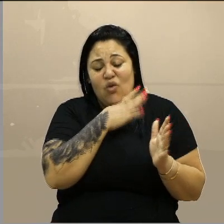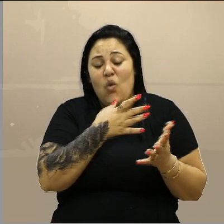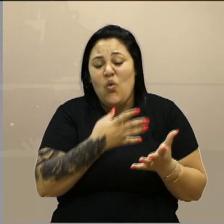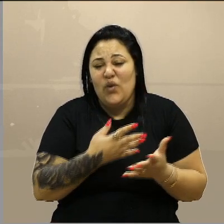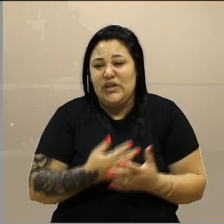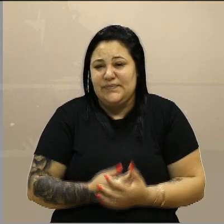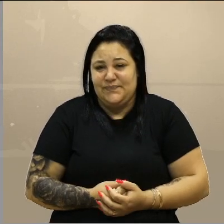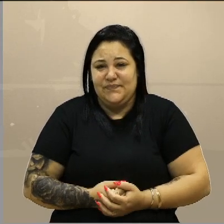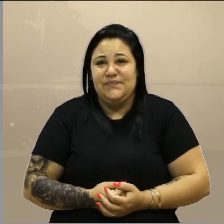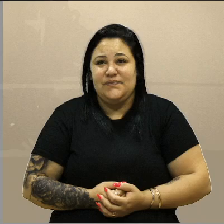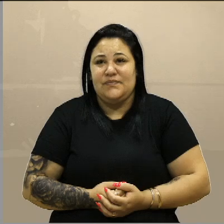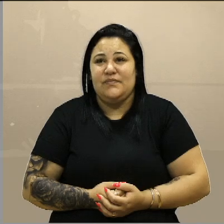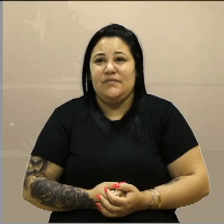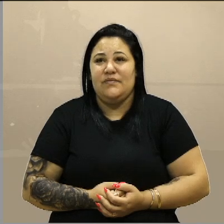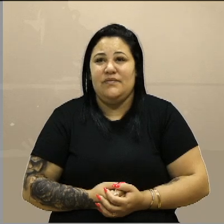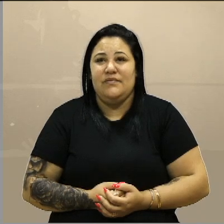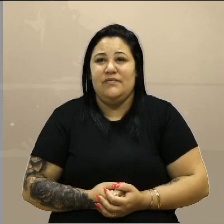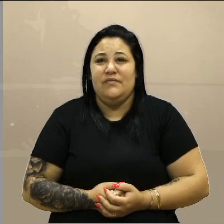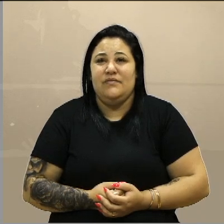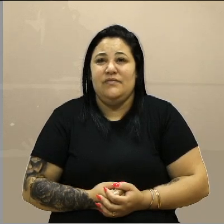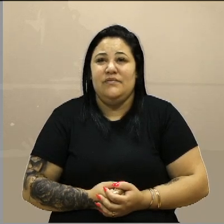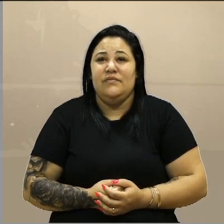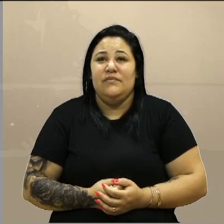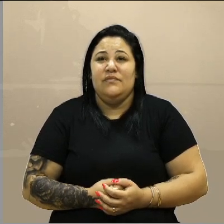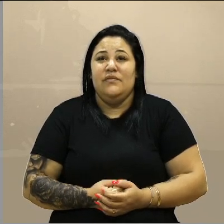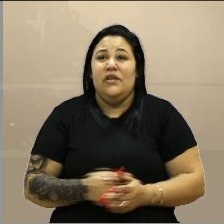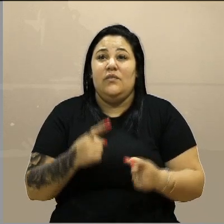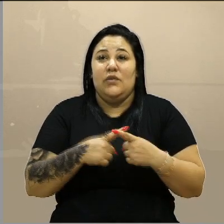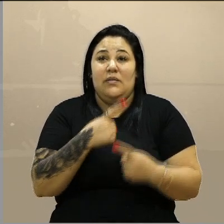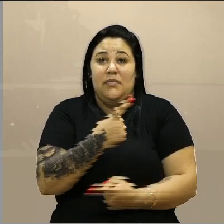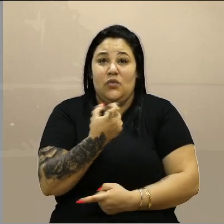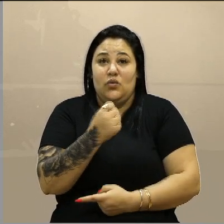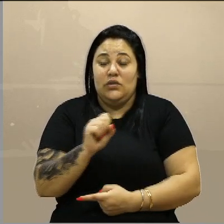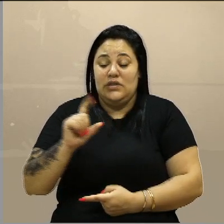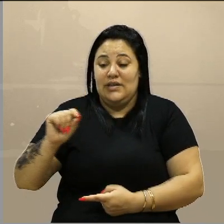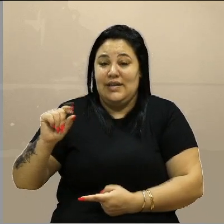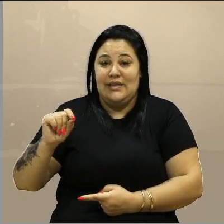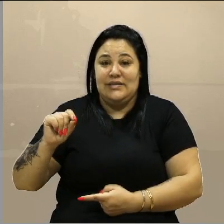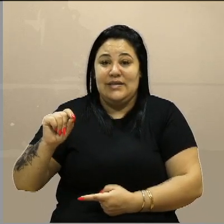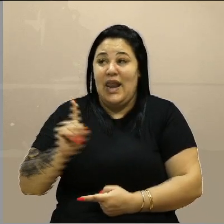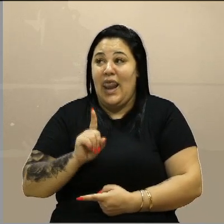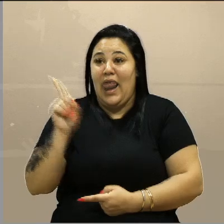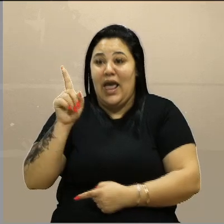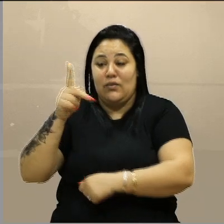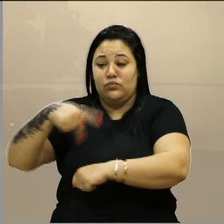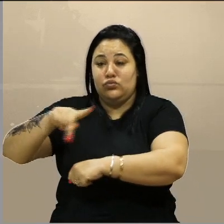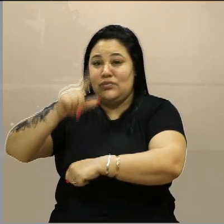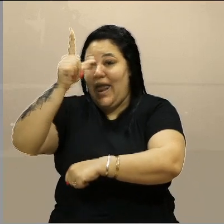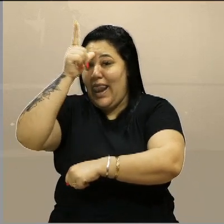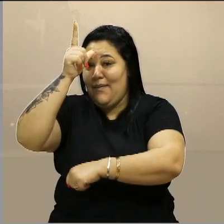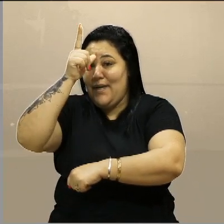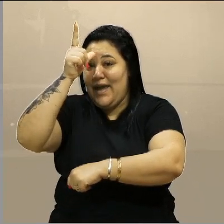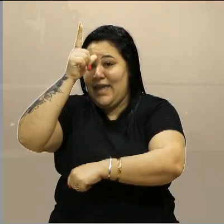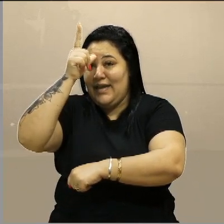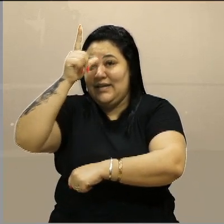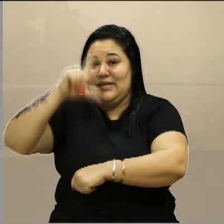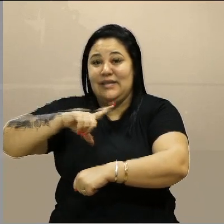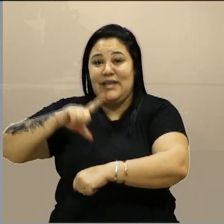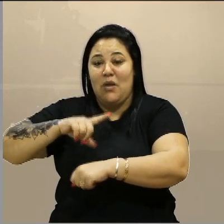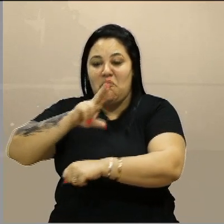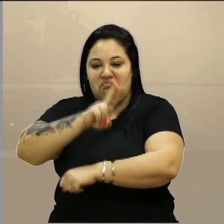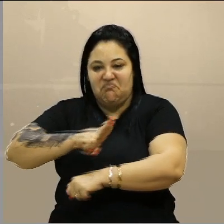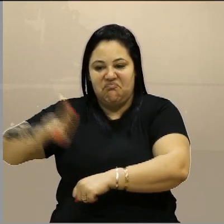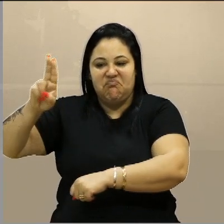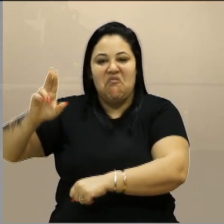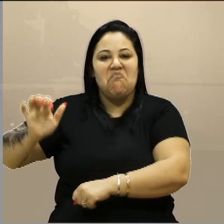novo. São modelos defasados, porque em 1810 surge na Alemanha, na Universidade de Berlim, o modelo de Humboldt, Universidade Moderna,